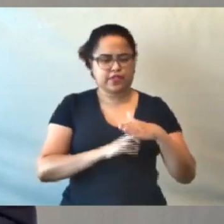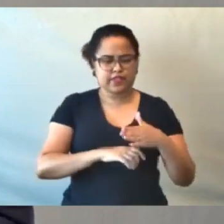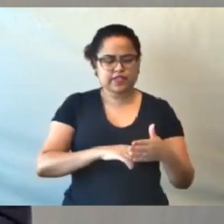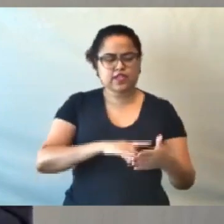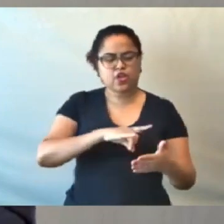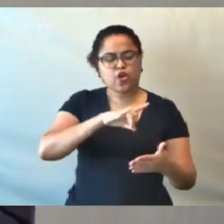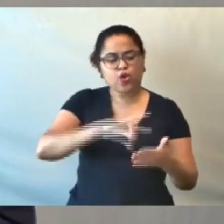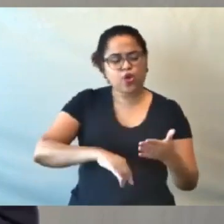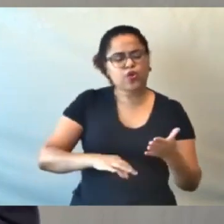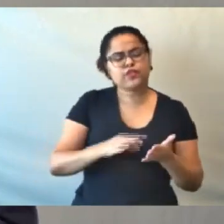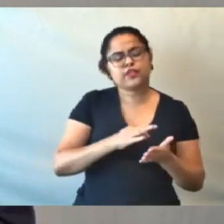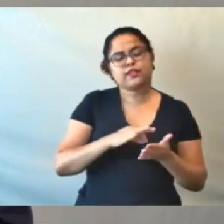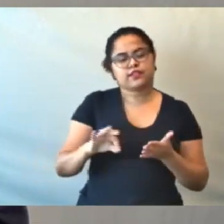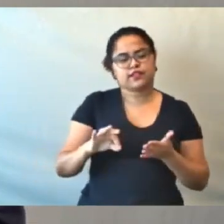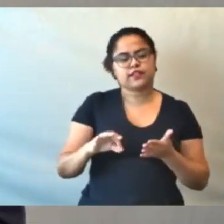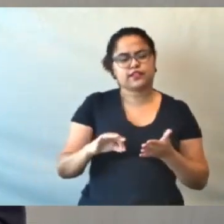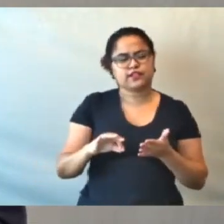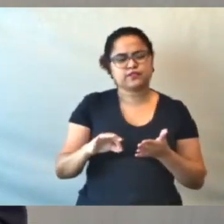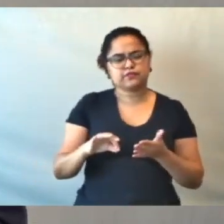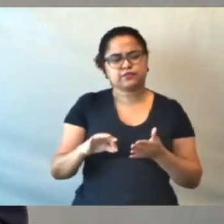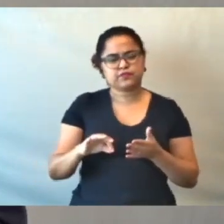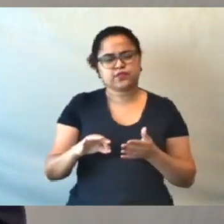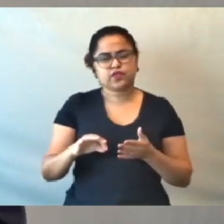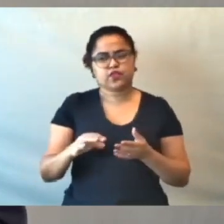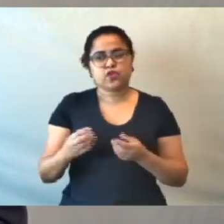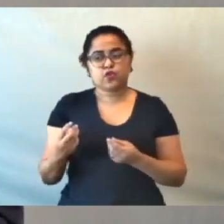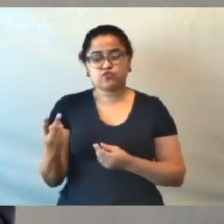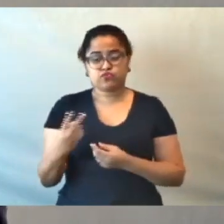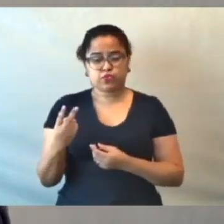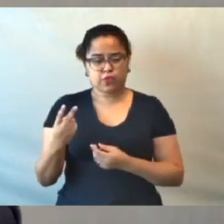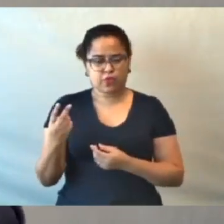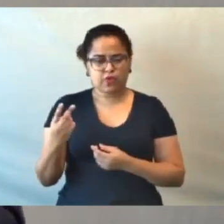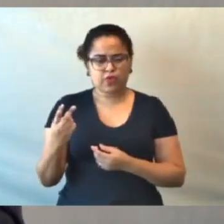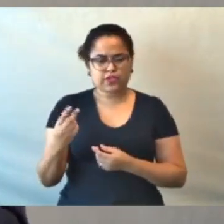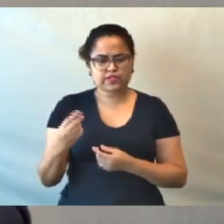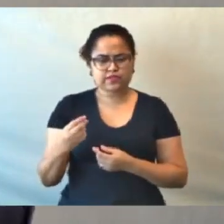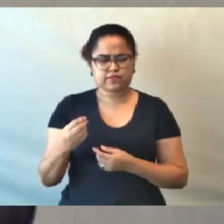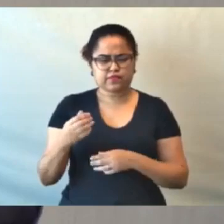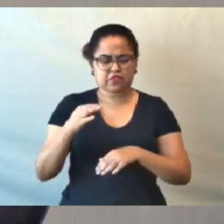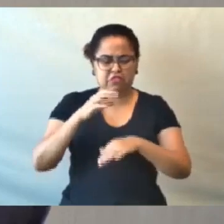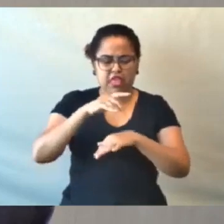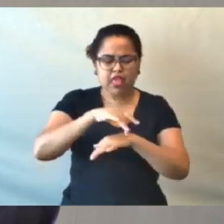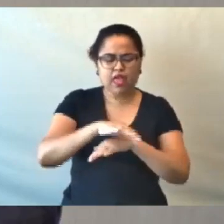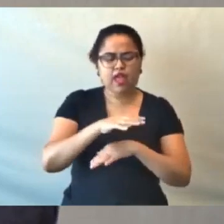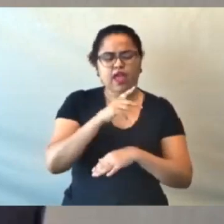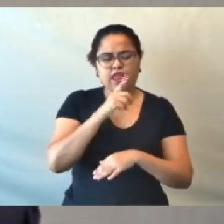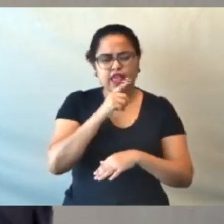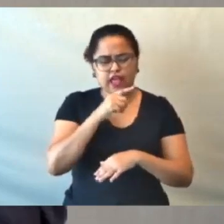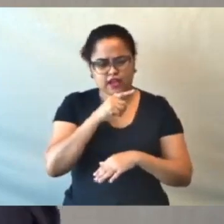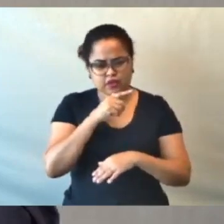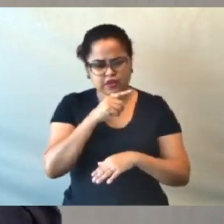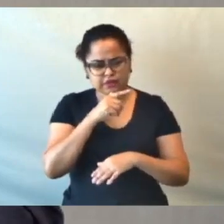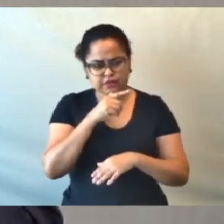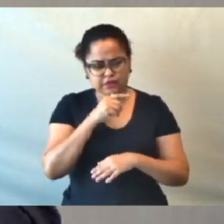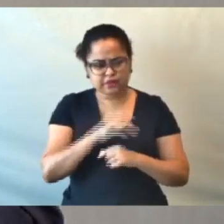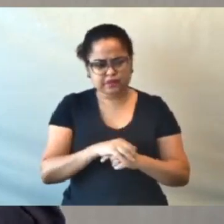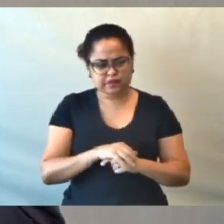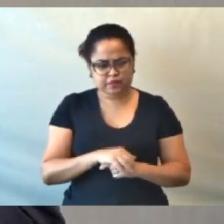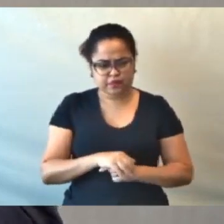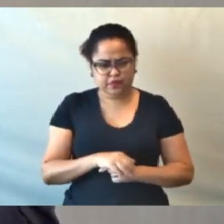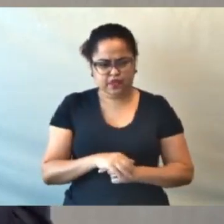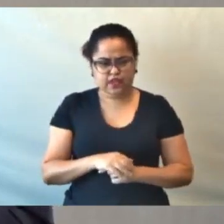Porque o consórcio, ele basicamente montou um novo produto combinado a partir